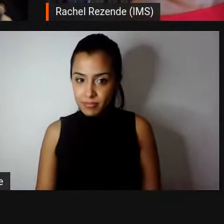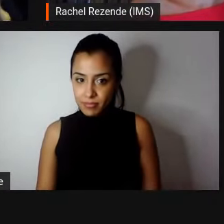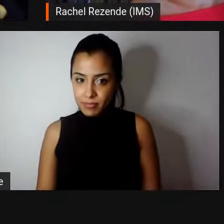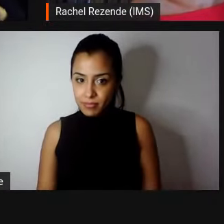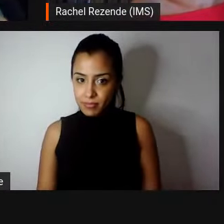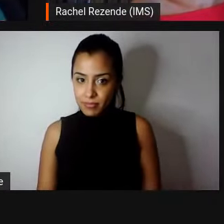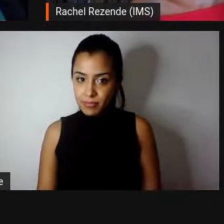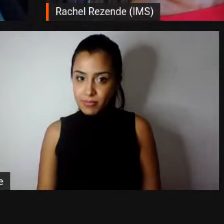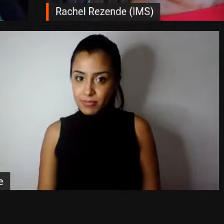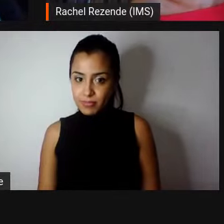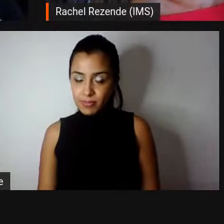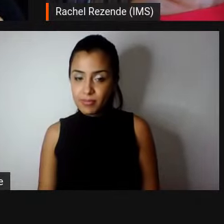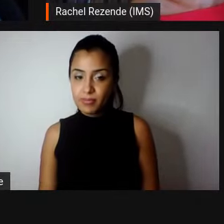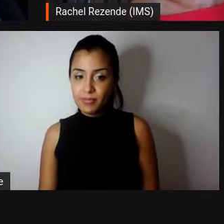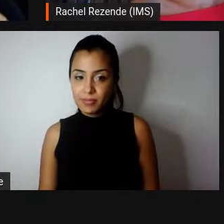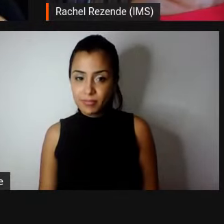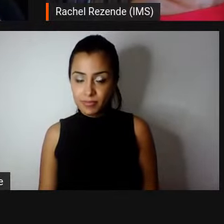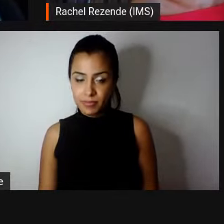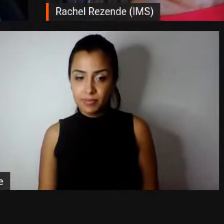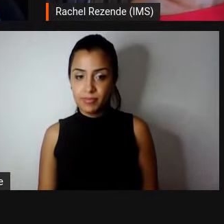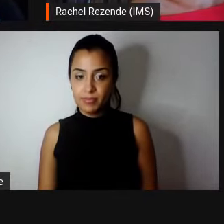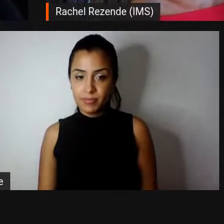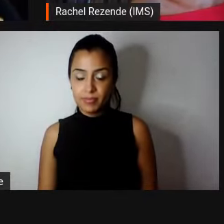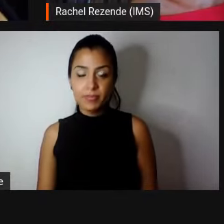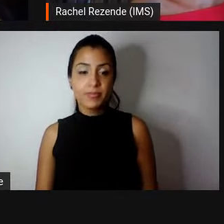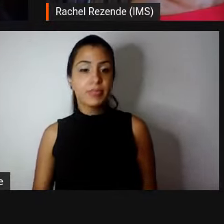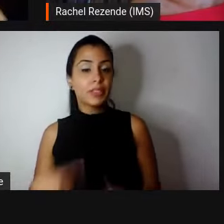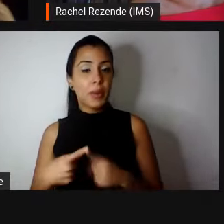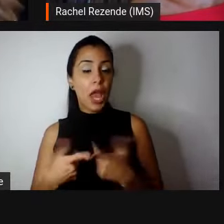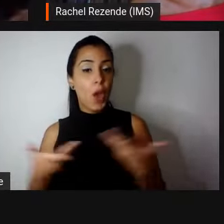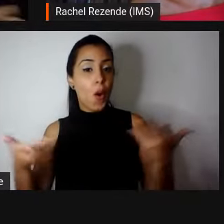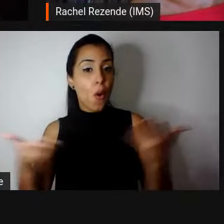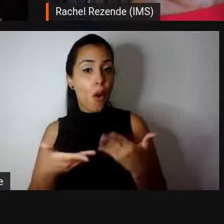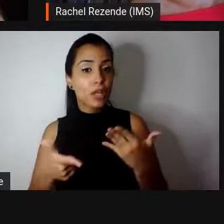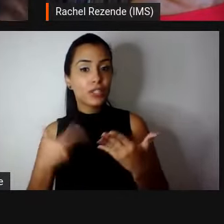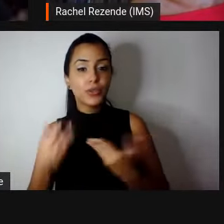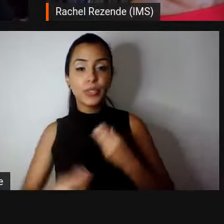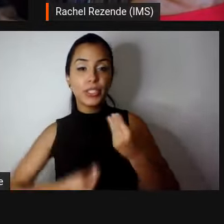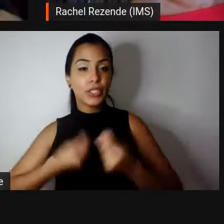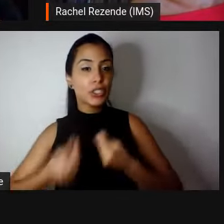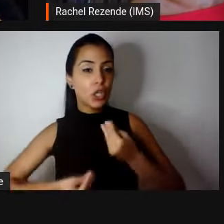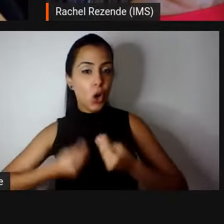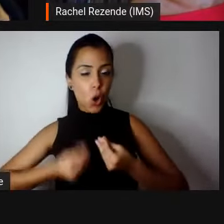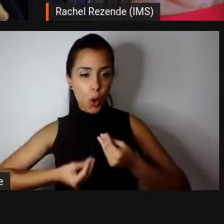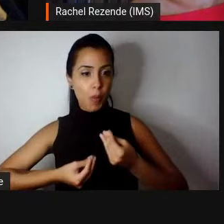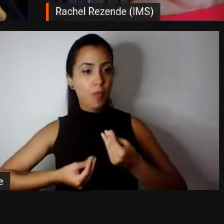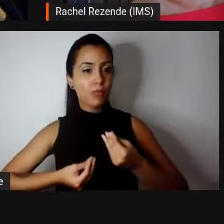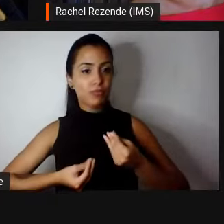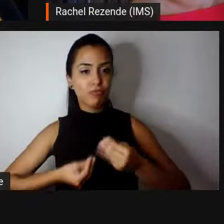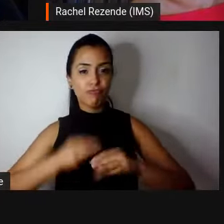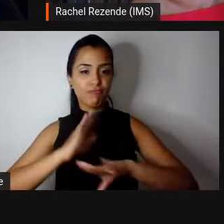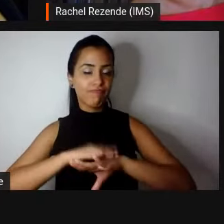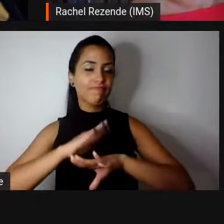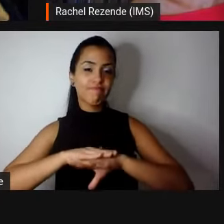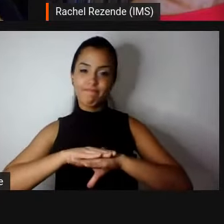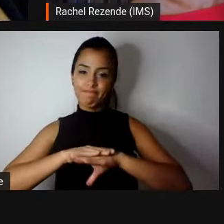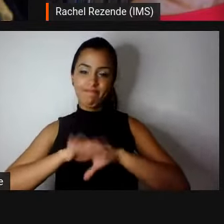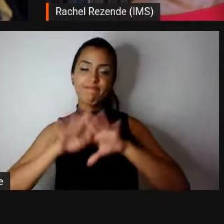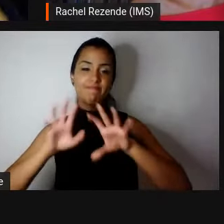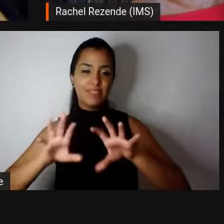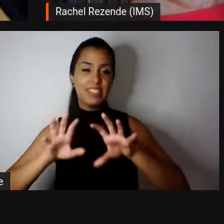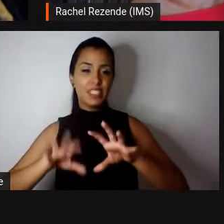porque hoje em dia, porque não dá para ficar sozinho fazendo as trocas. Então, são